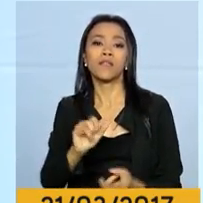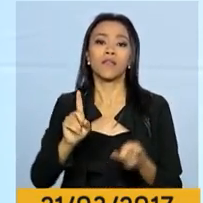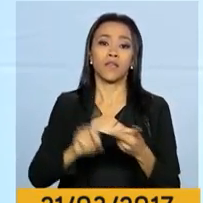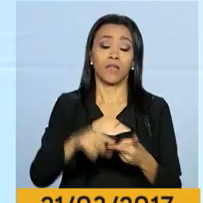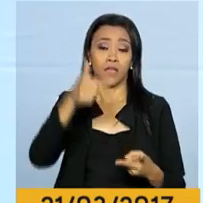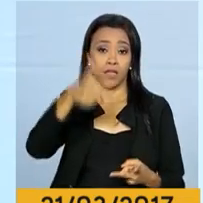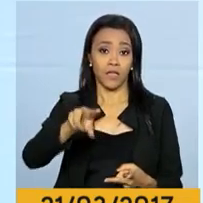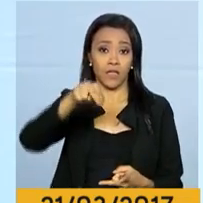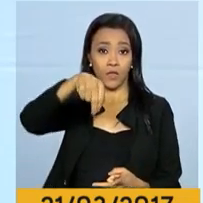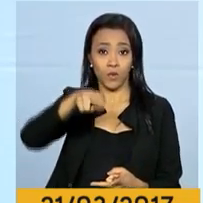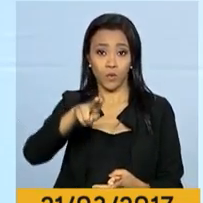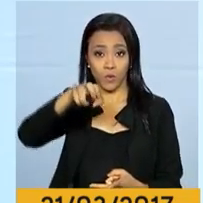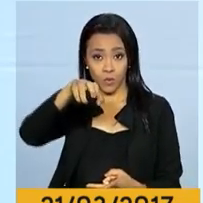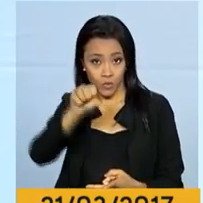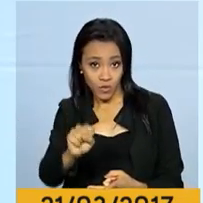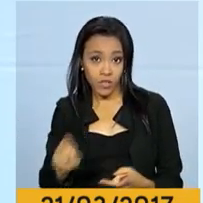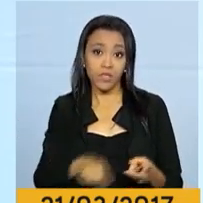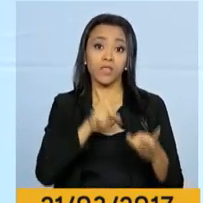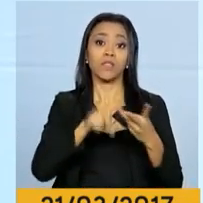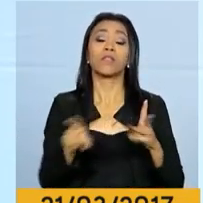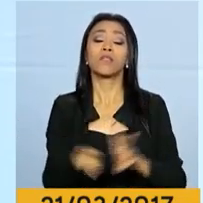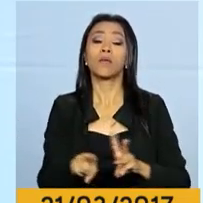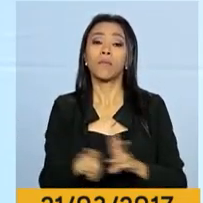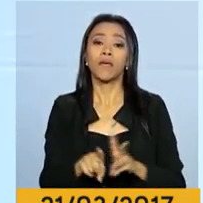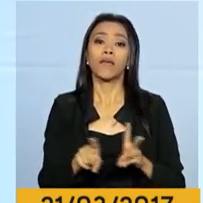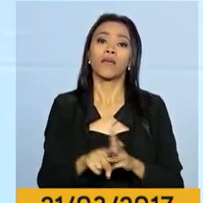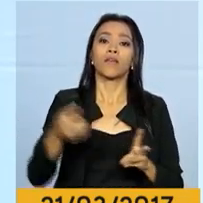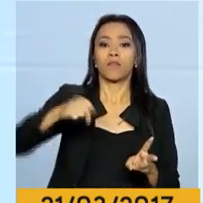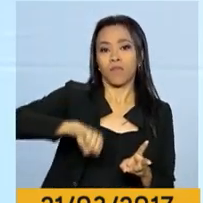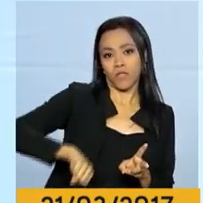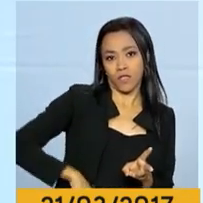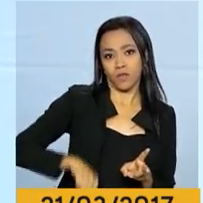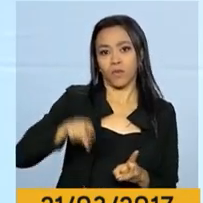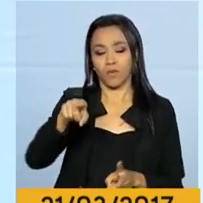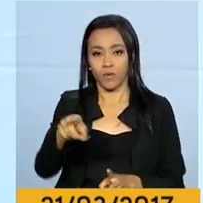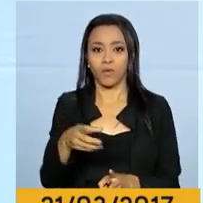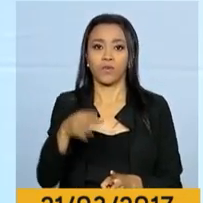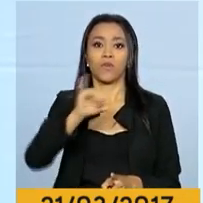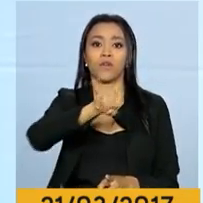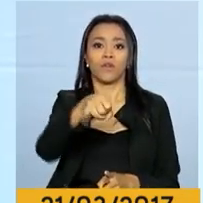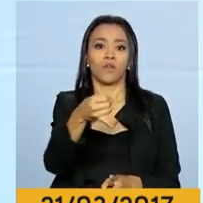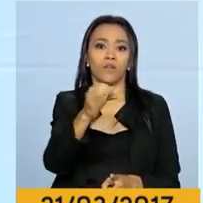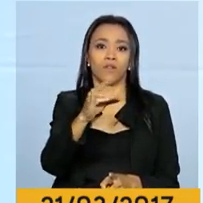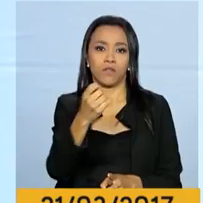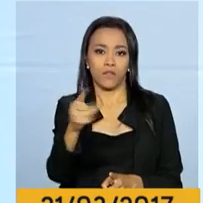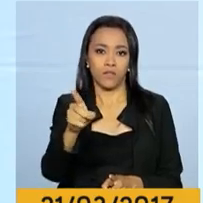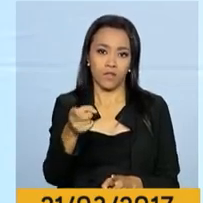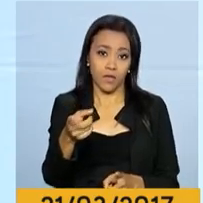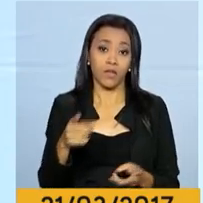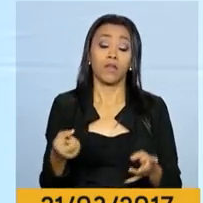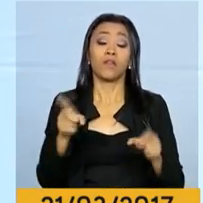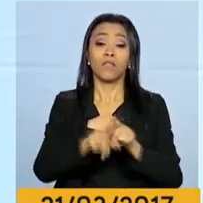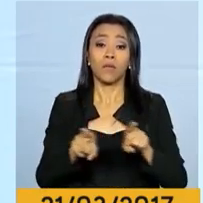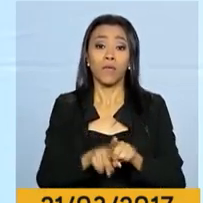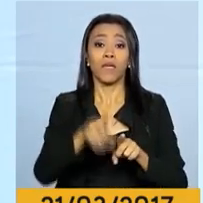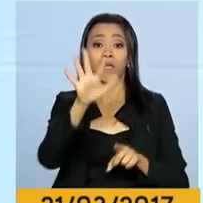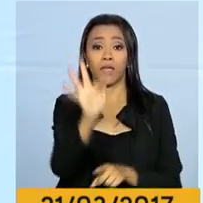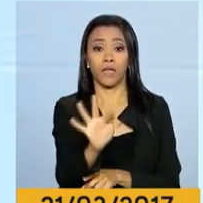Marcos Pereira, o embaixador amigo Roberto Jaguaribe, o Fernando